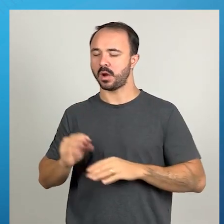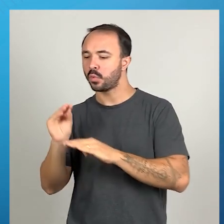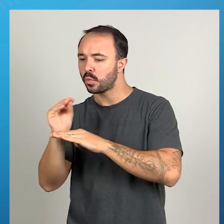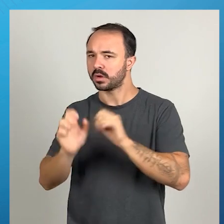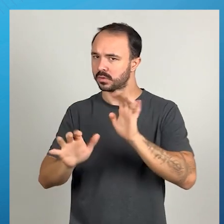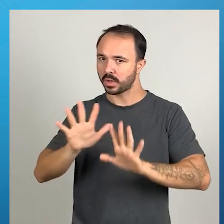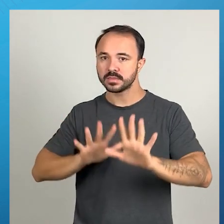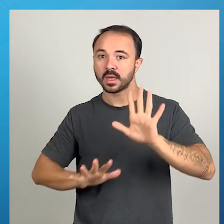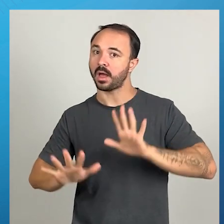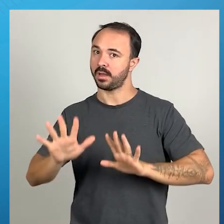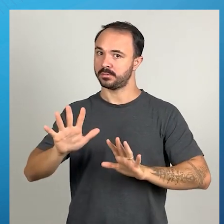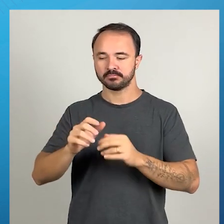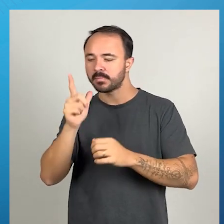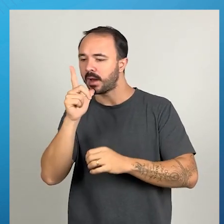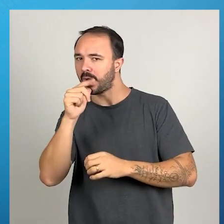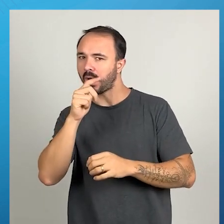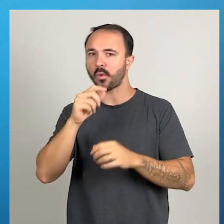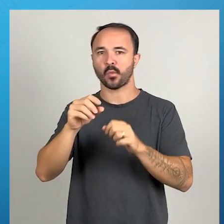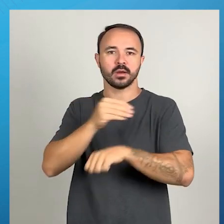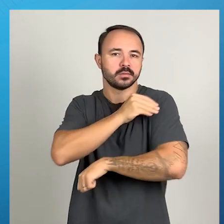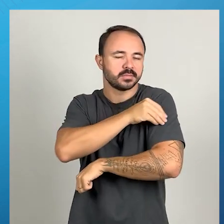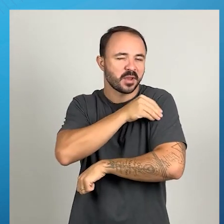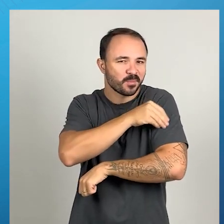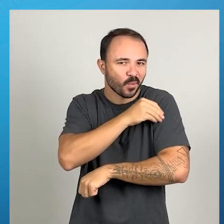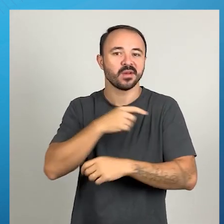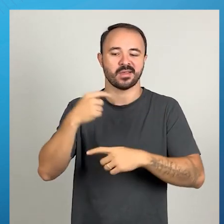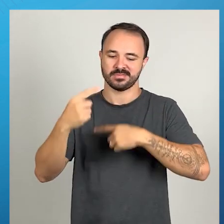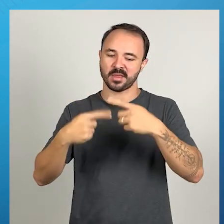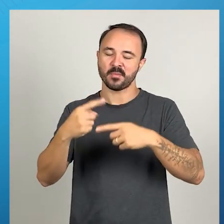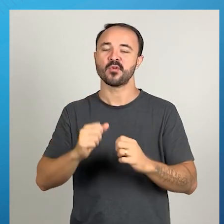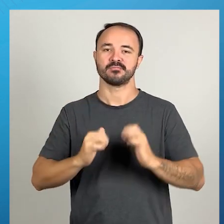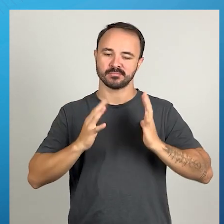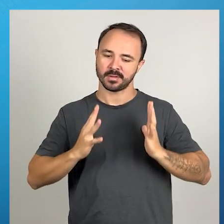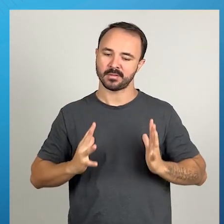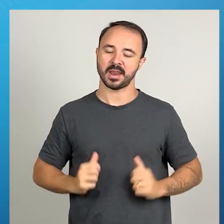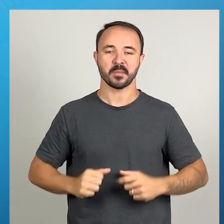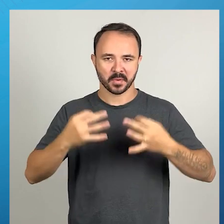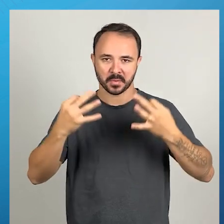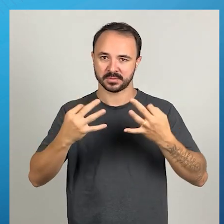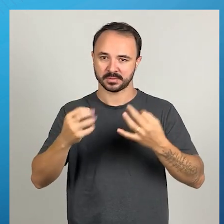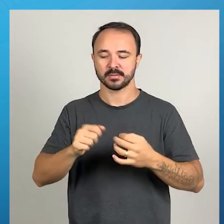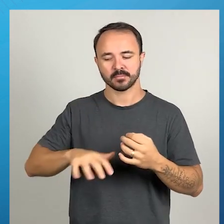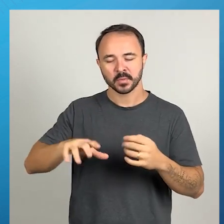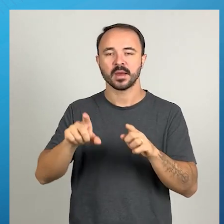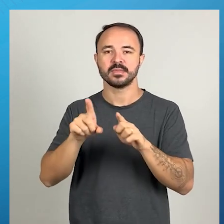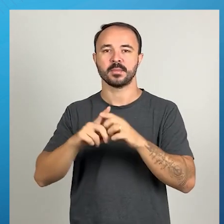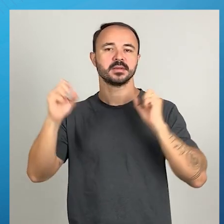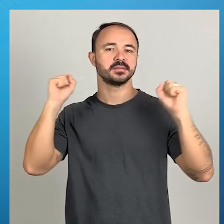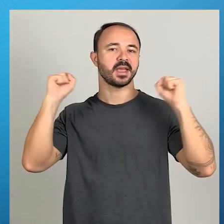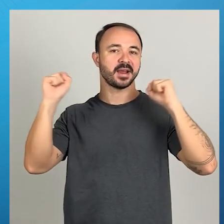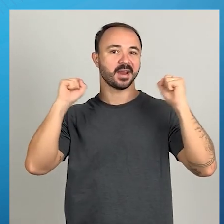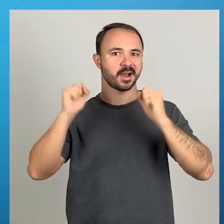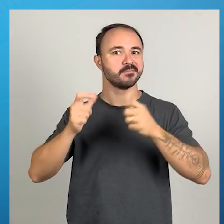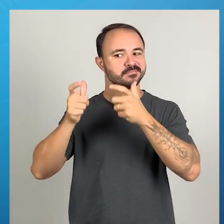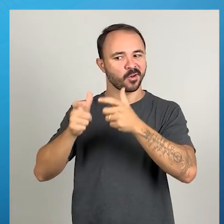com água e sabão neutro durante o banho e logo depois deve ser feita a limpeza, tá? E secar ali esse